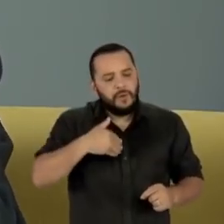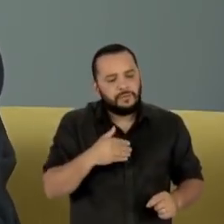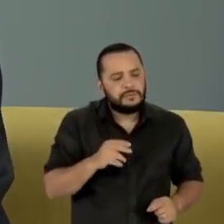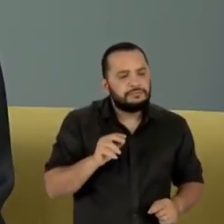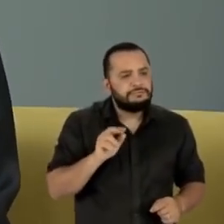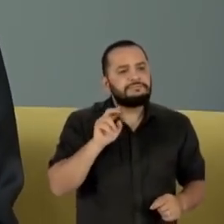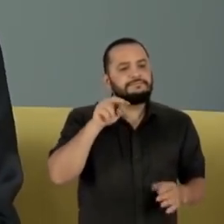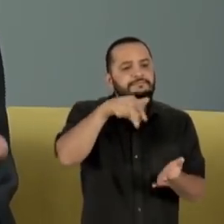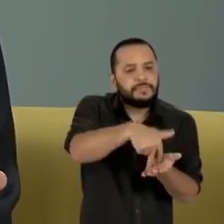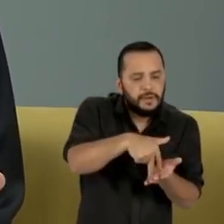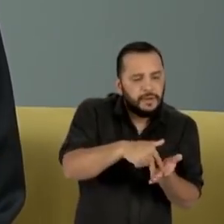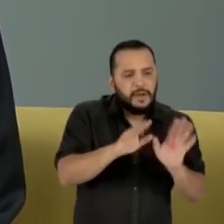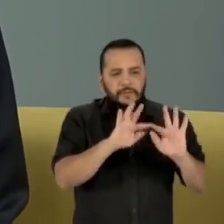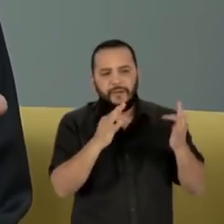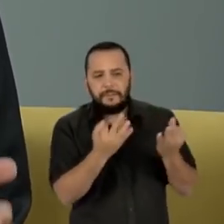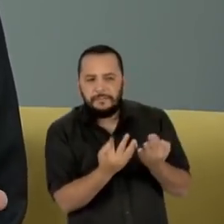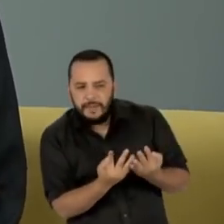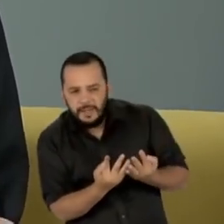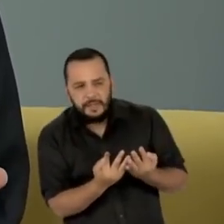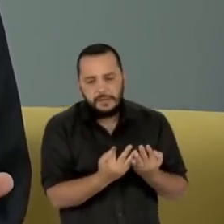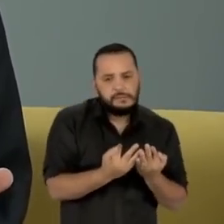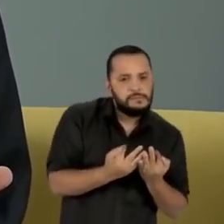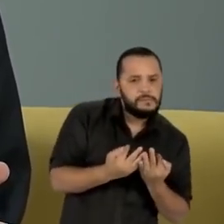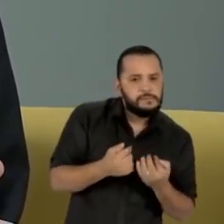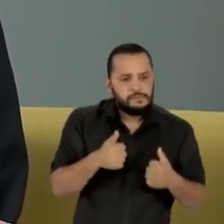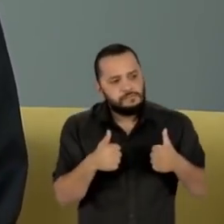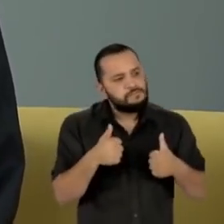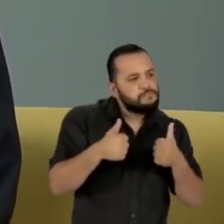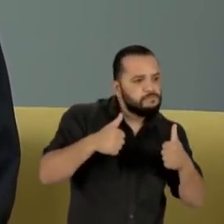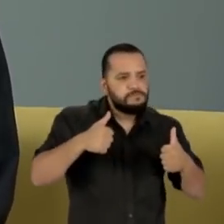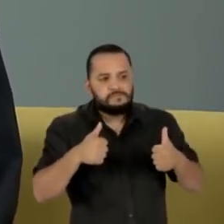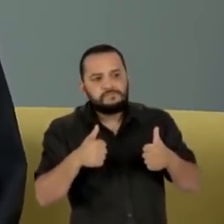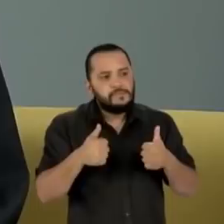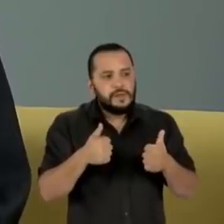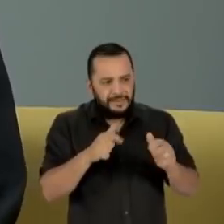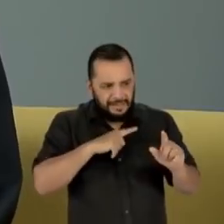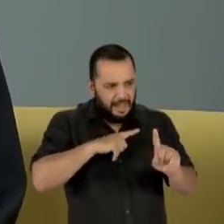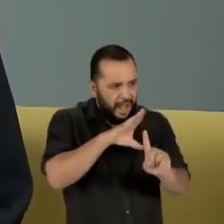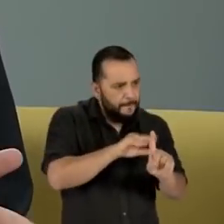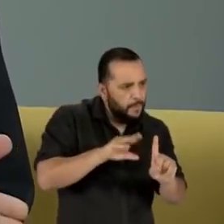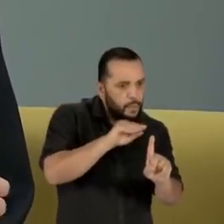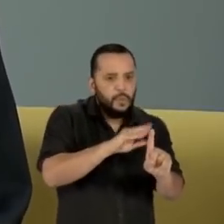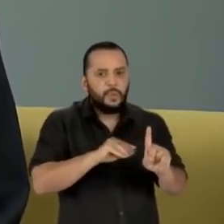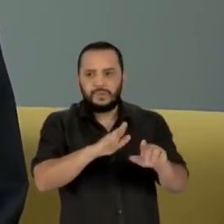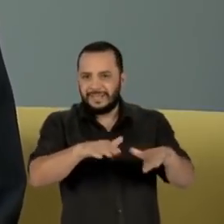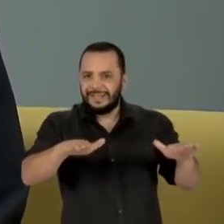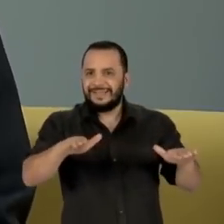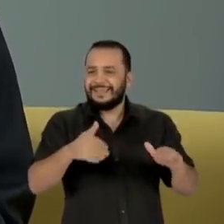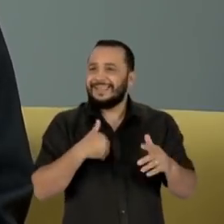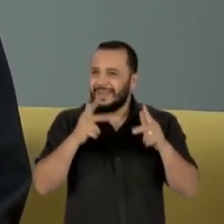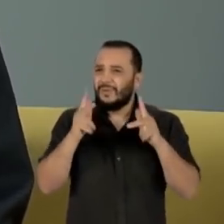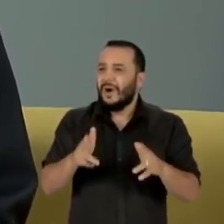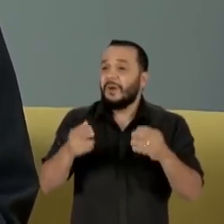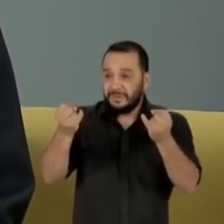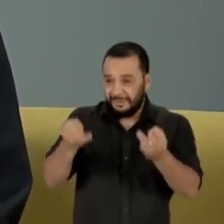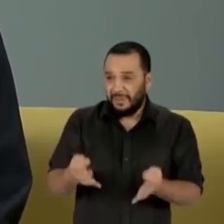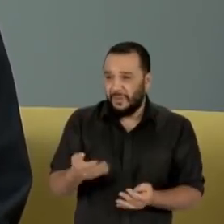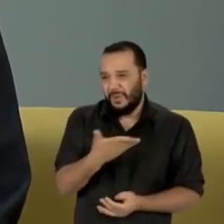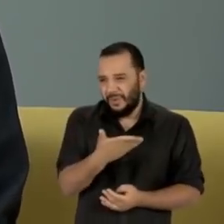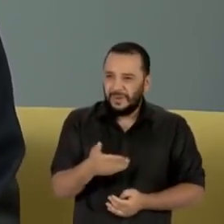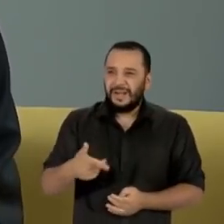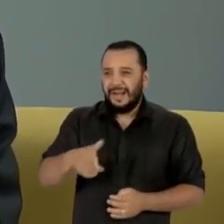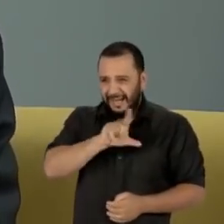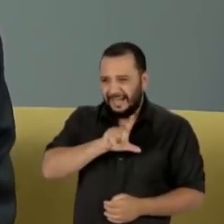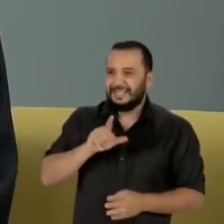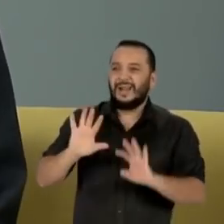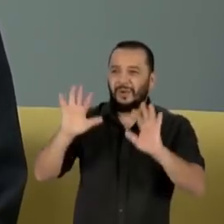contato com o suspeito por exemplo de um abuso abuso da criança né isso infelizmente não foi dito no bloco anterior é aconselho cada vez